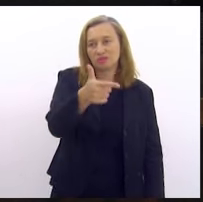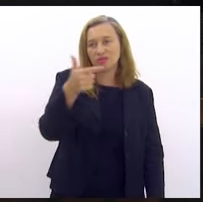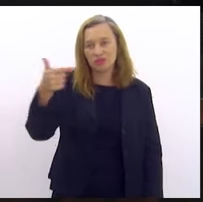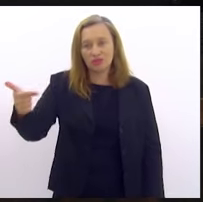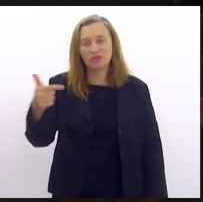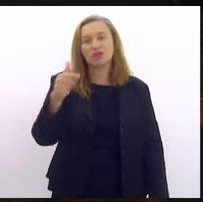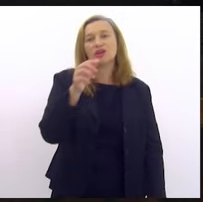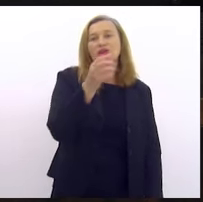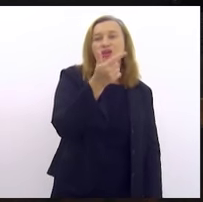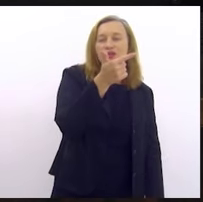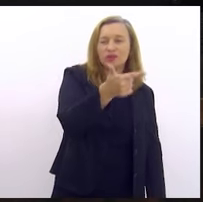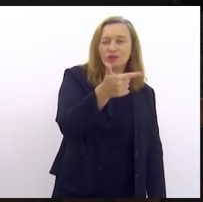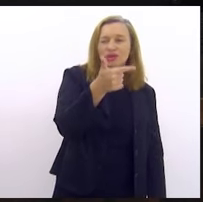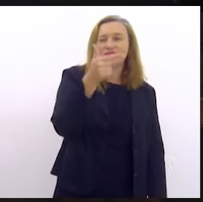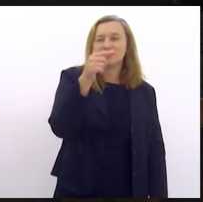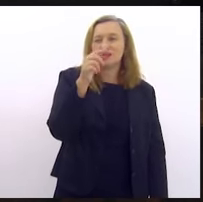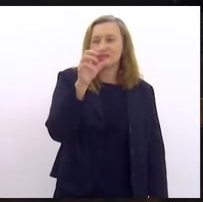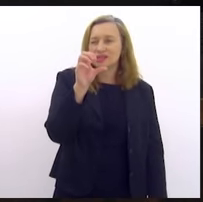207-A/19,